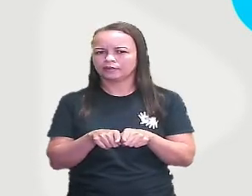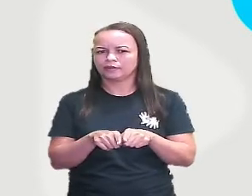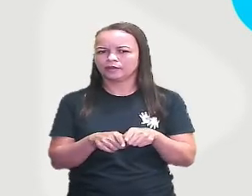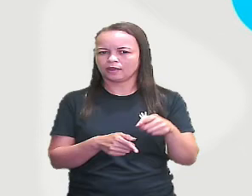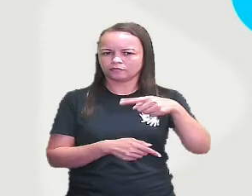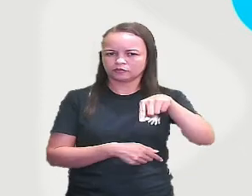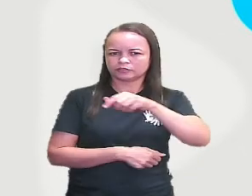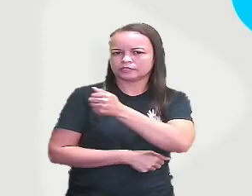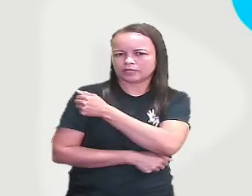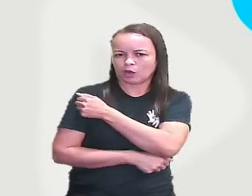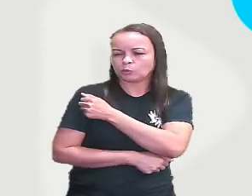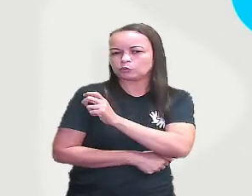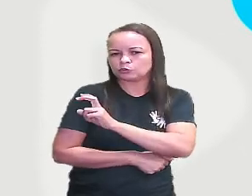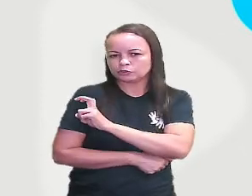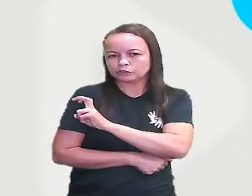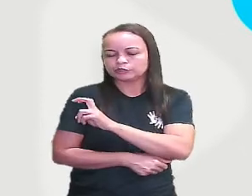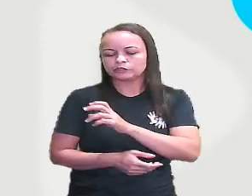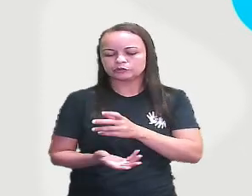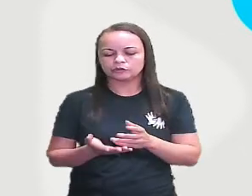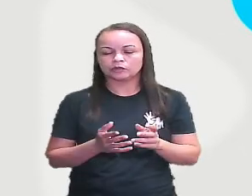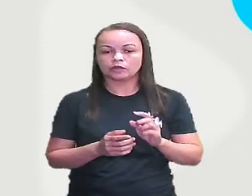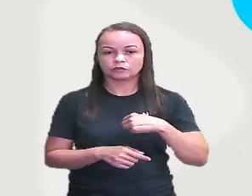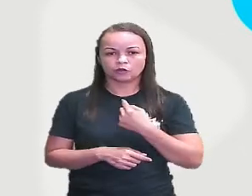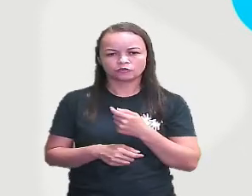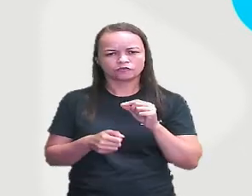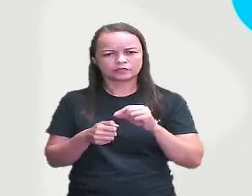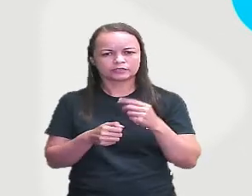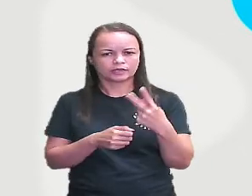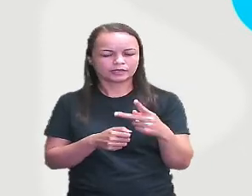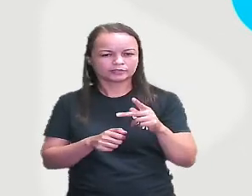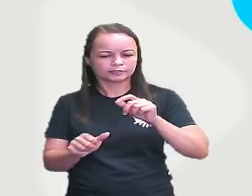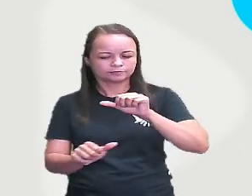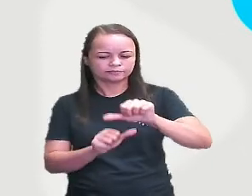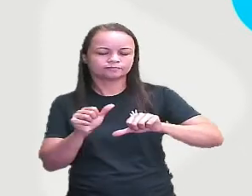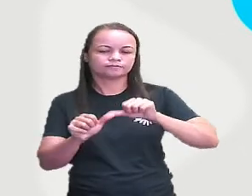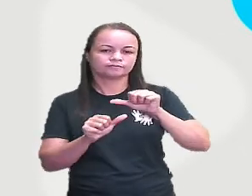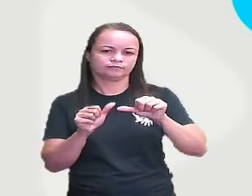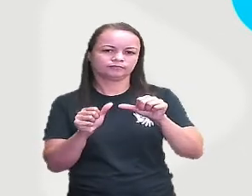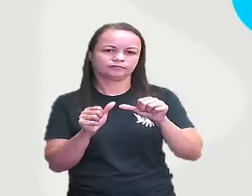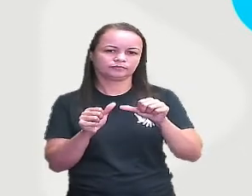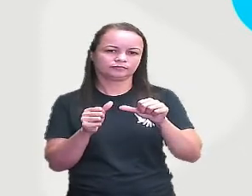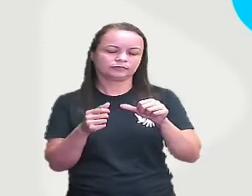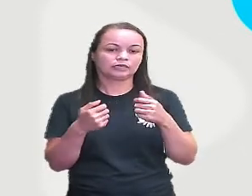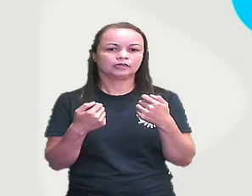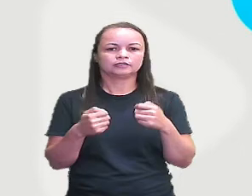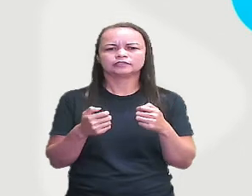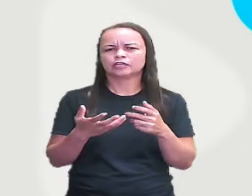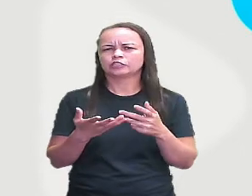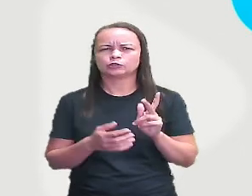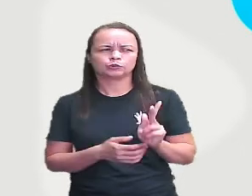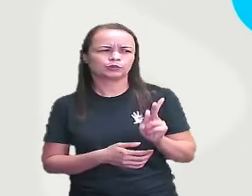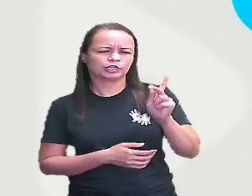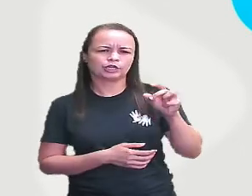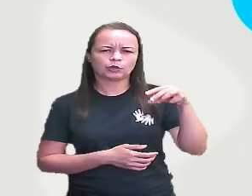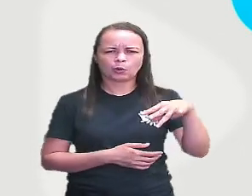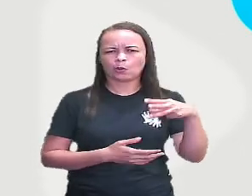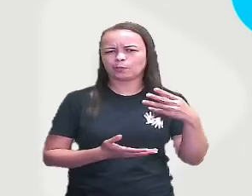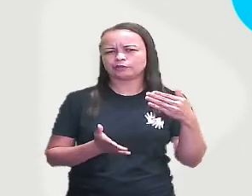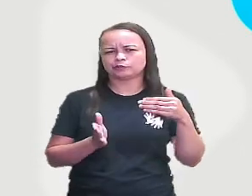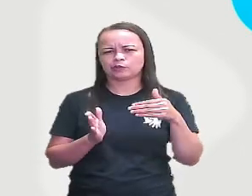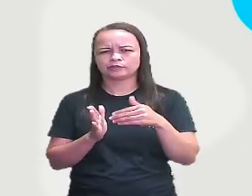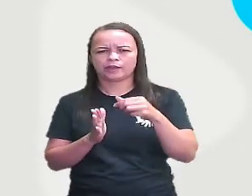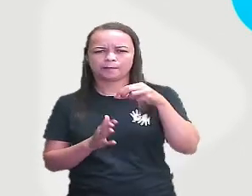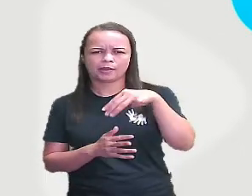ano. A gente, quando vai fazer essas transformações, seja de quilômetro para